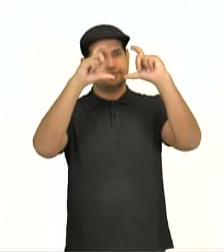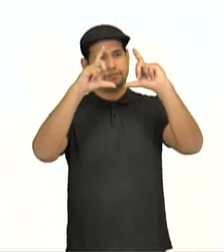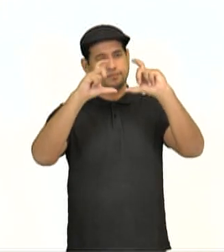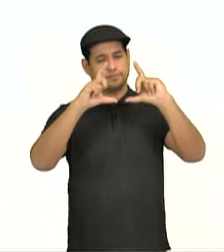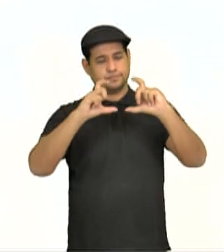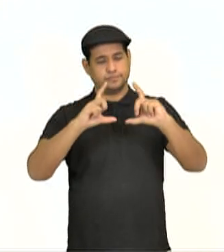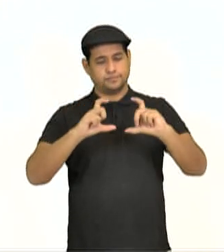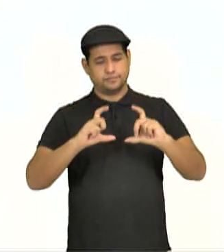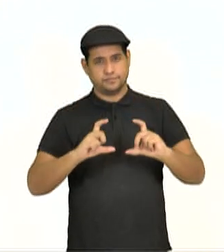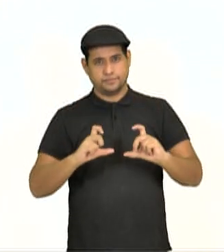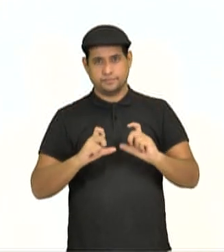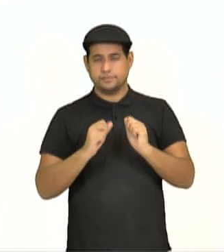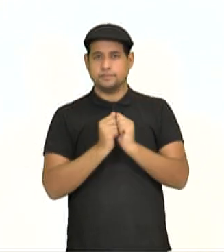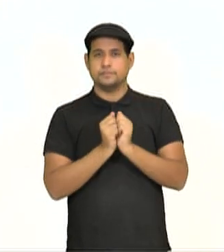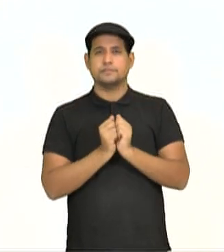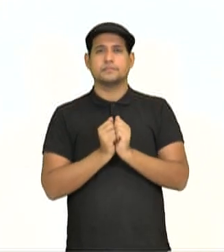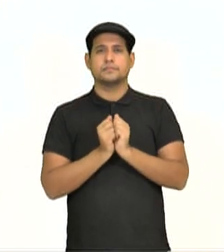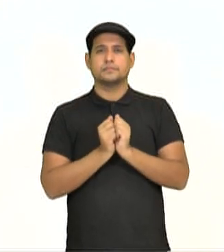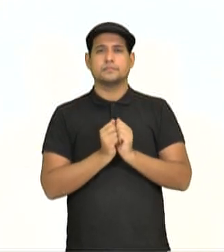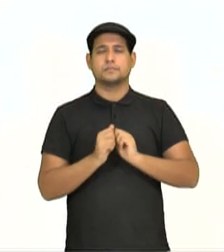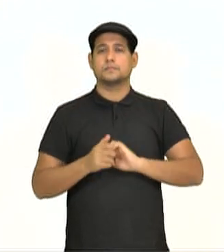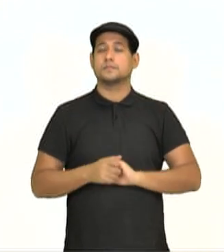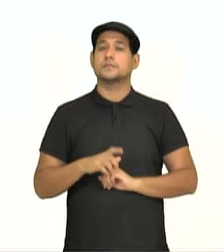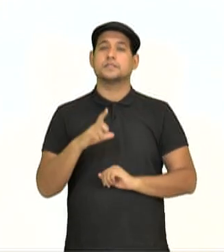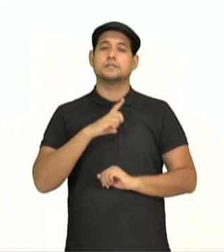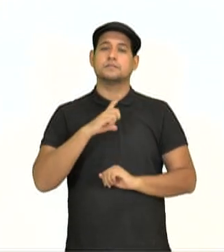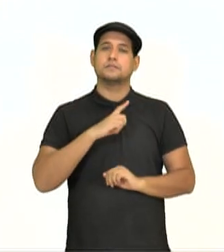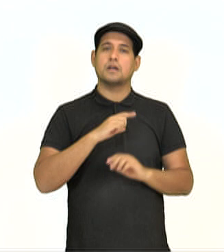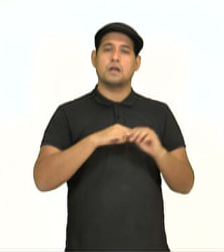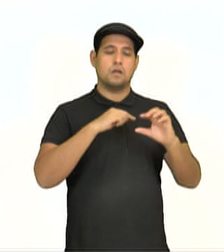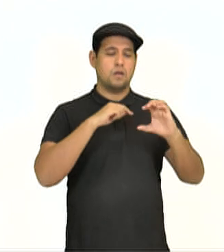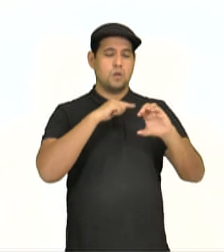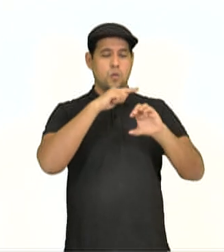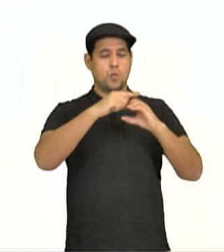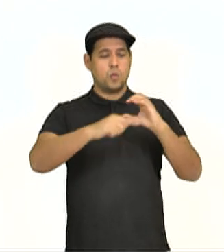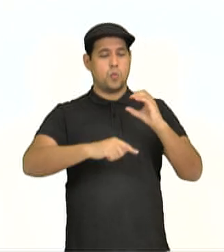né, que vão rodar.